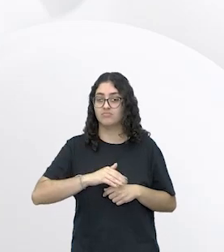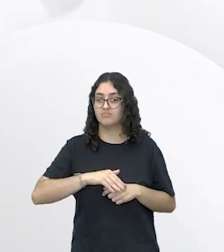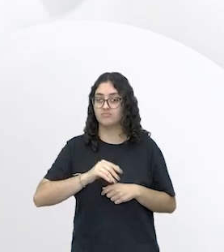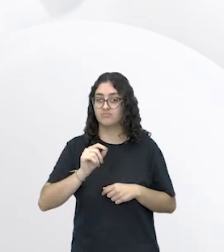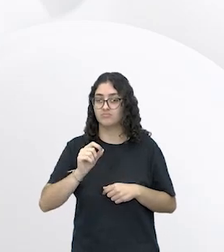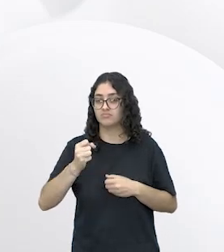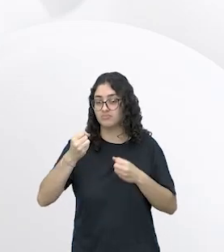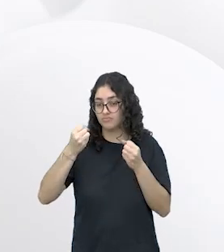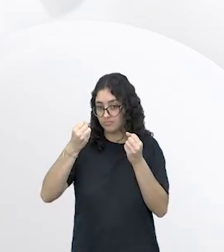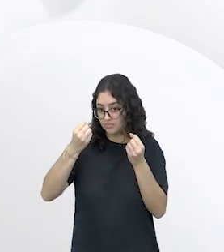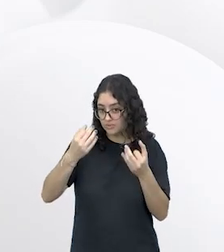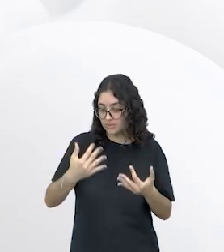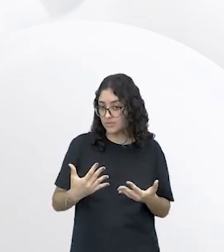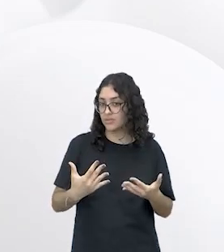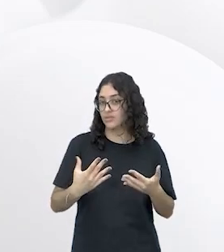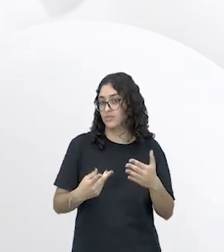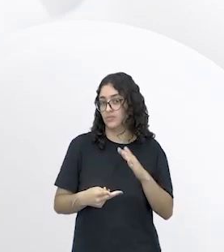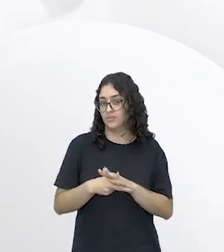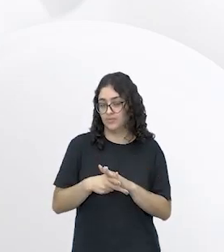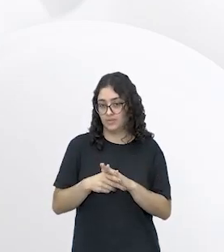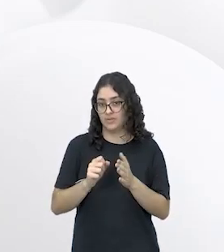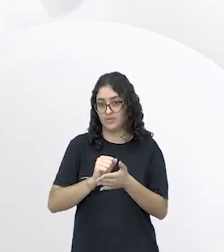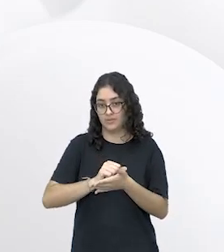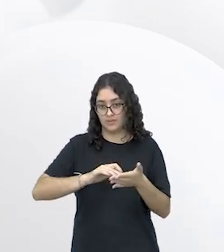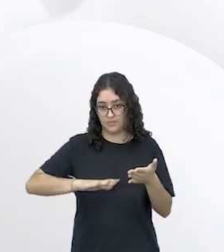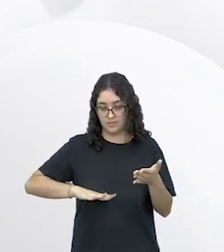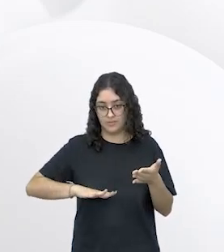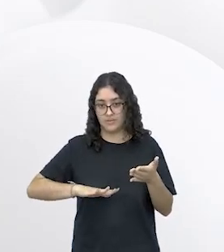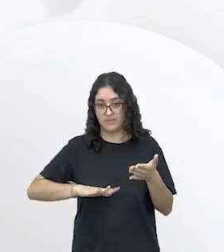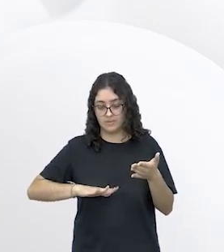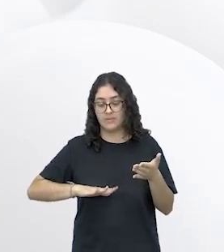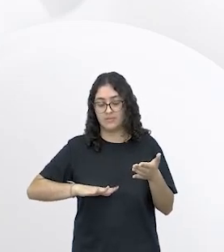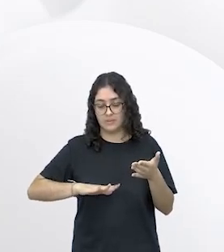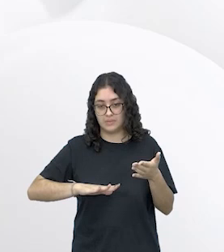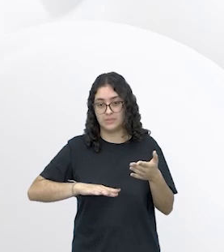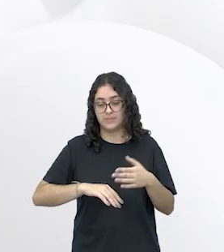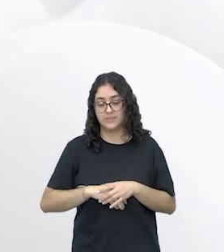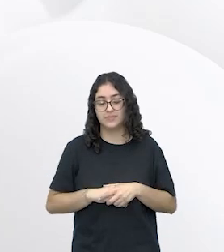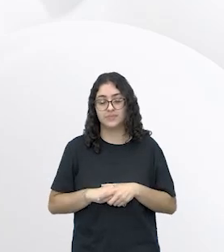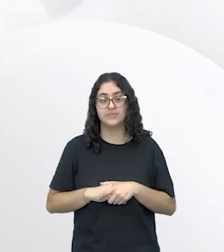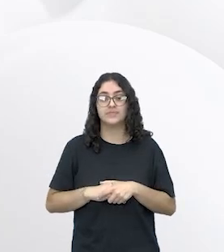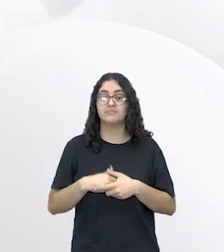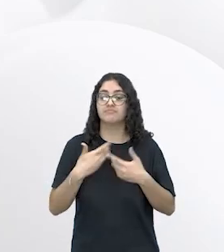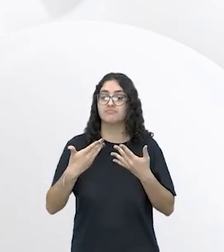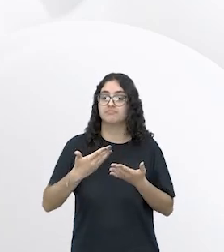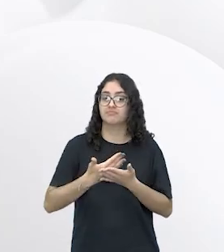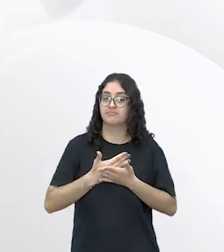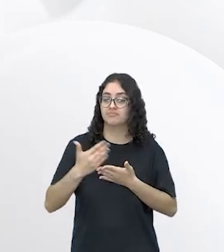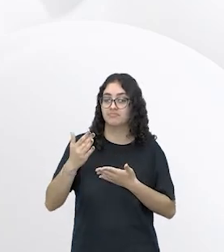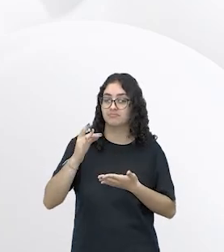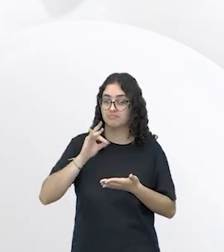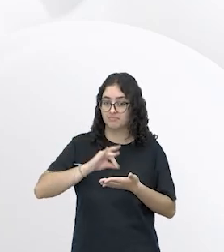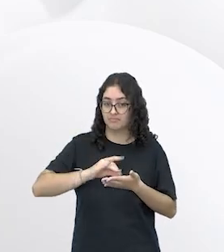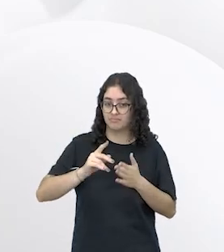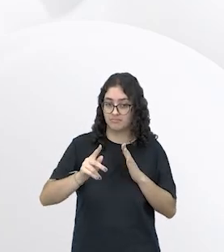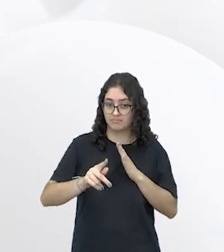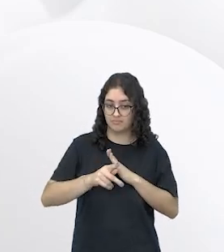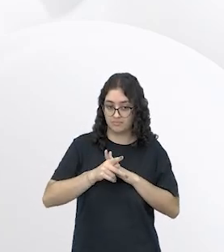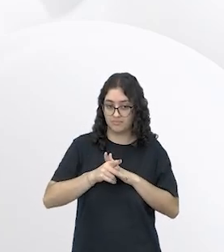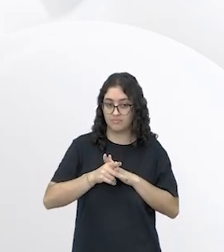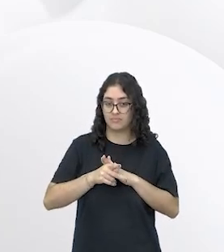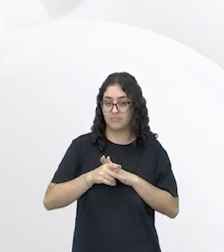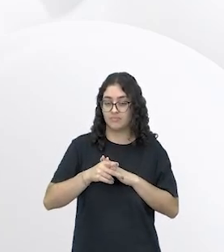na explicação e no fechamento da atividade. Ele fecha tudo. Quando começa, na verdade, o peer instruction, que é